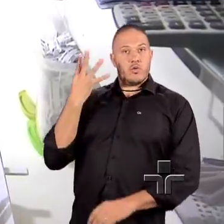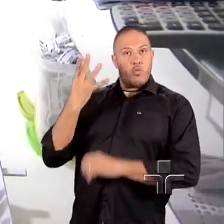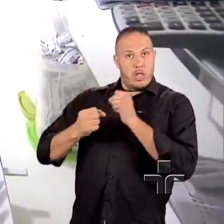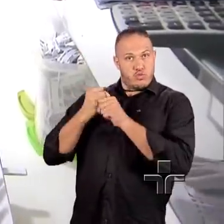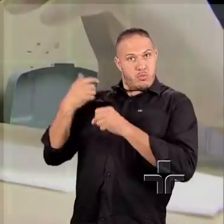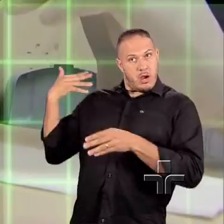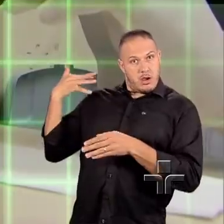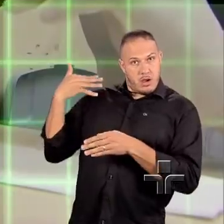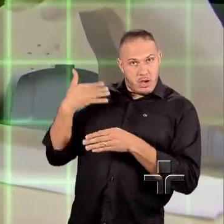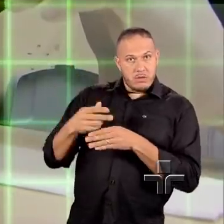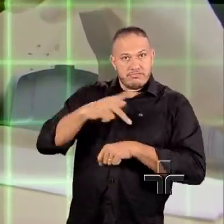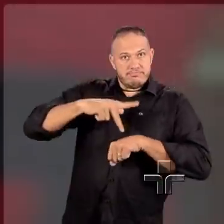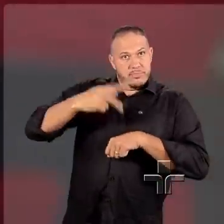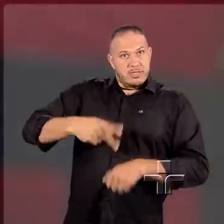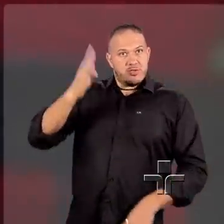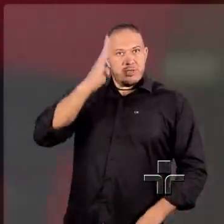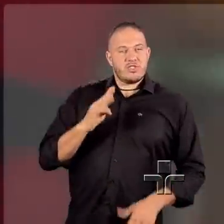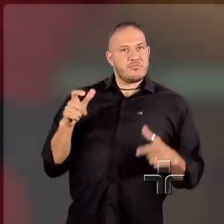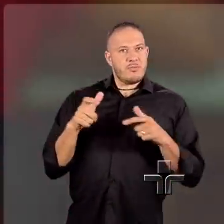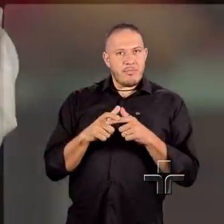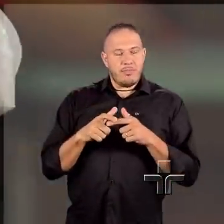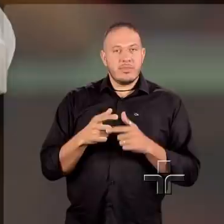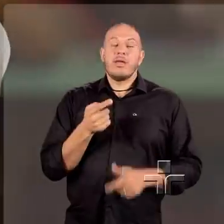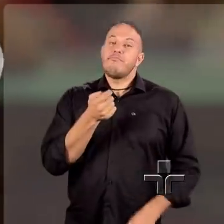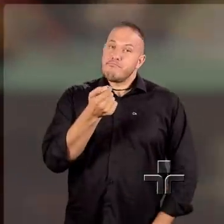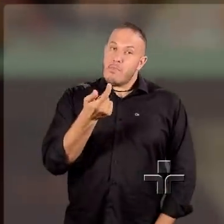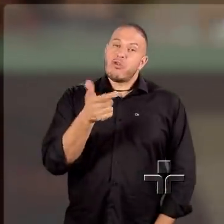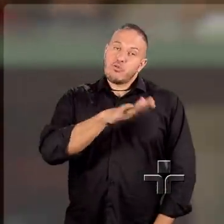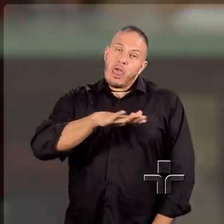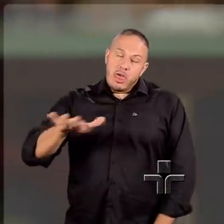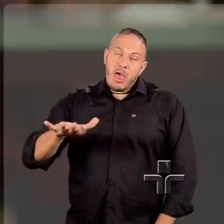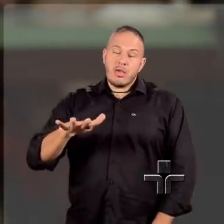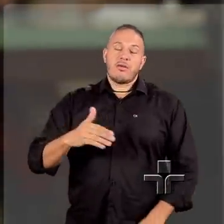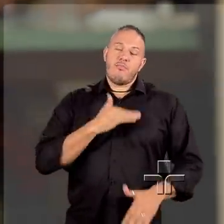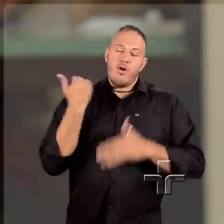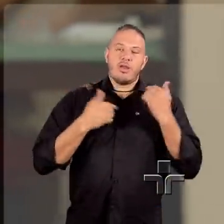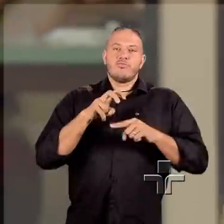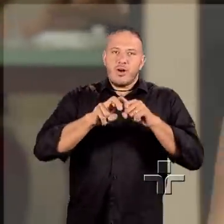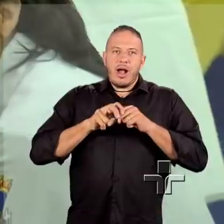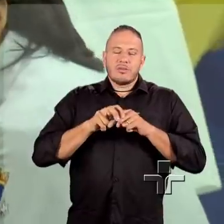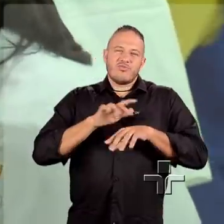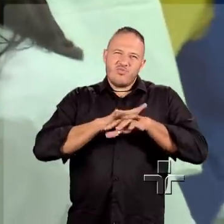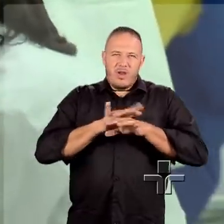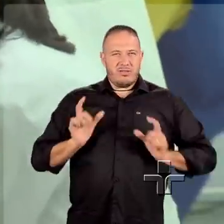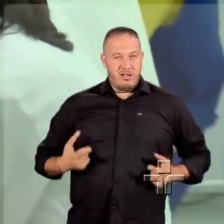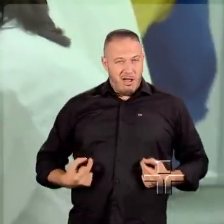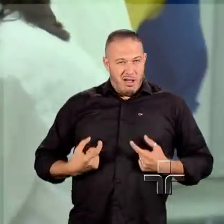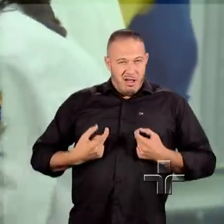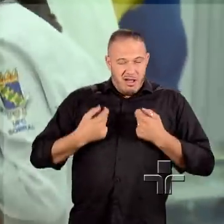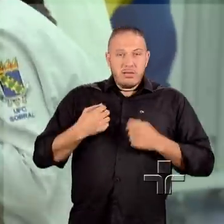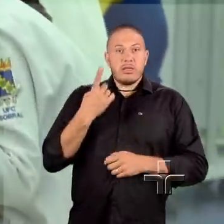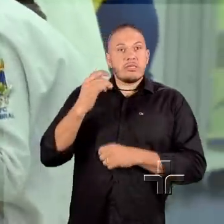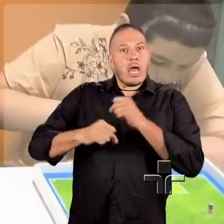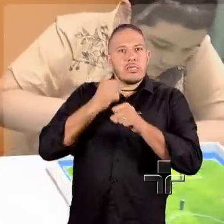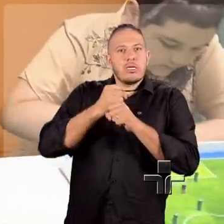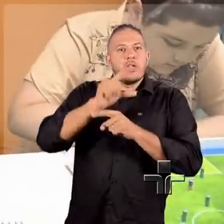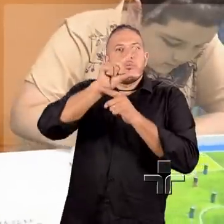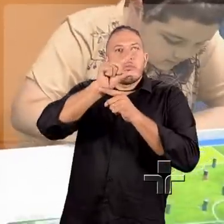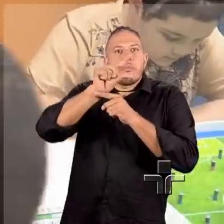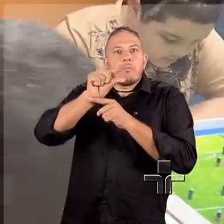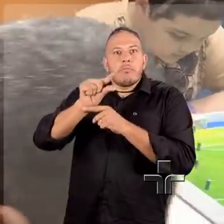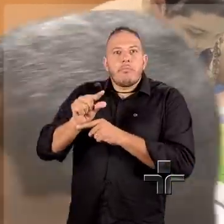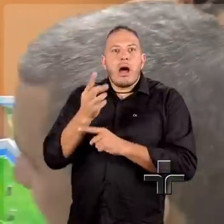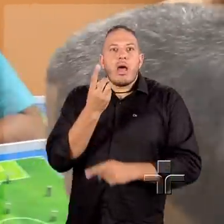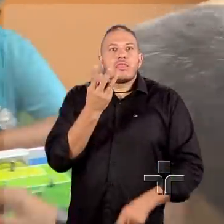no país. Menos crianças estão morrendo por causa do câncer. Em 10 anos, o índice caiu